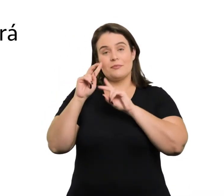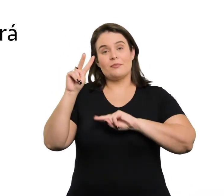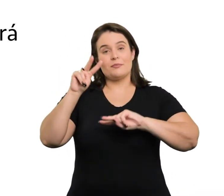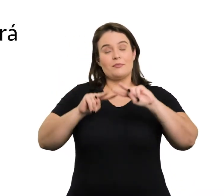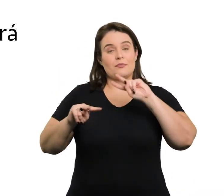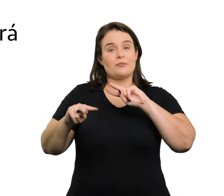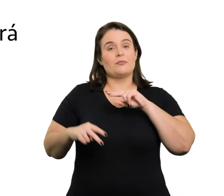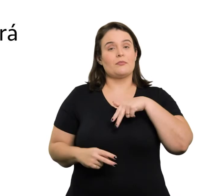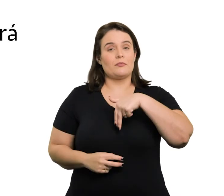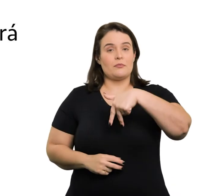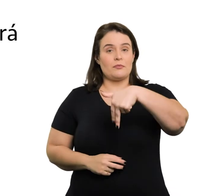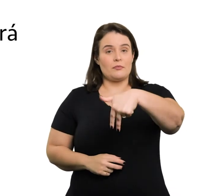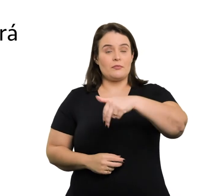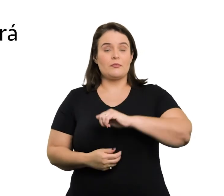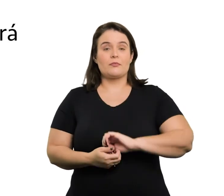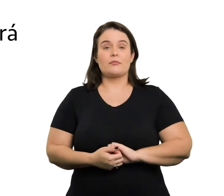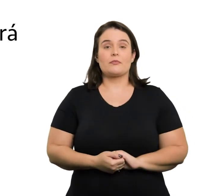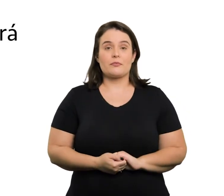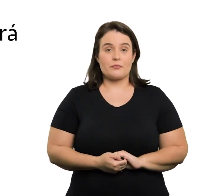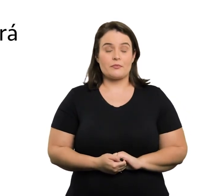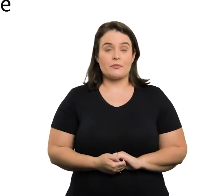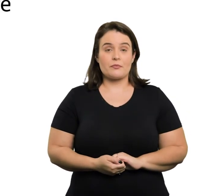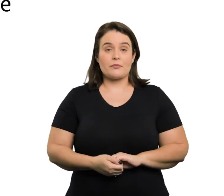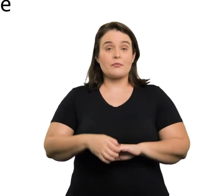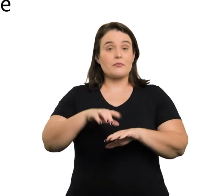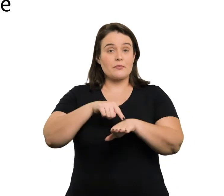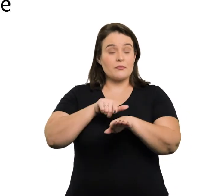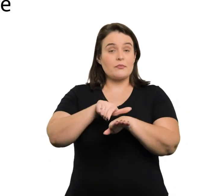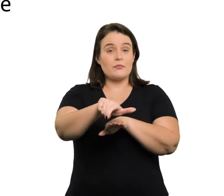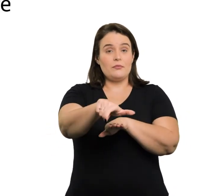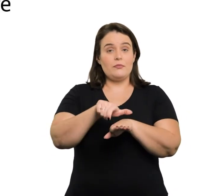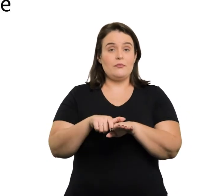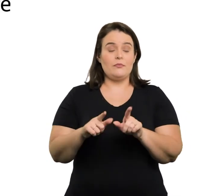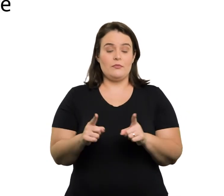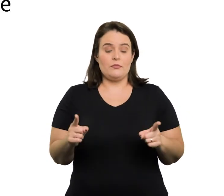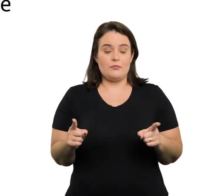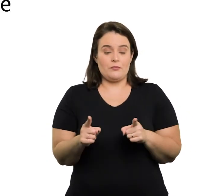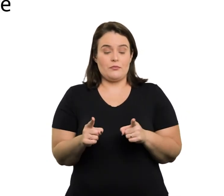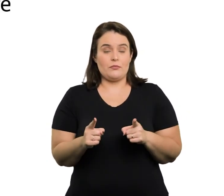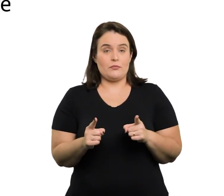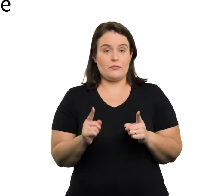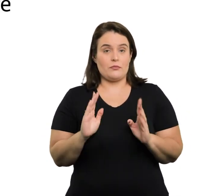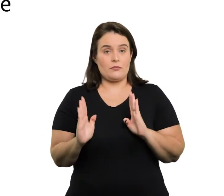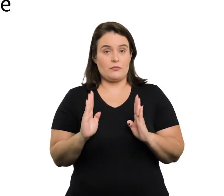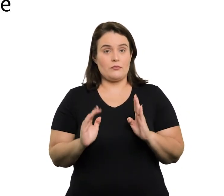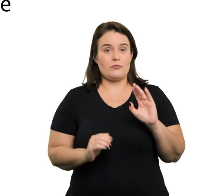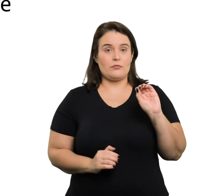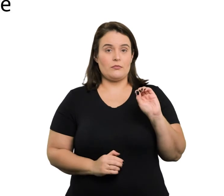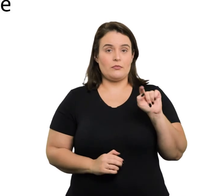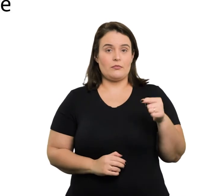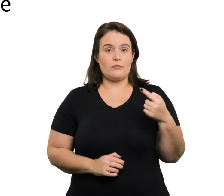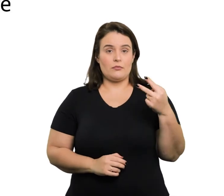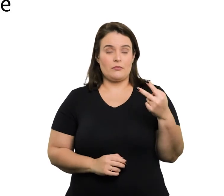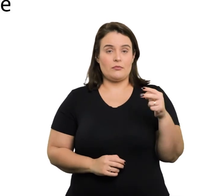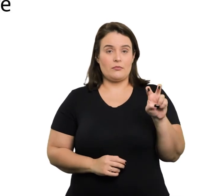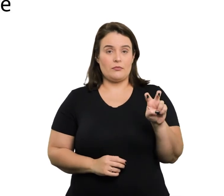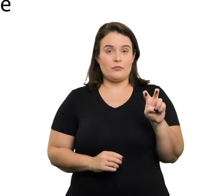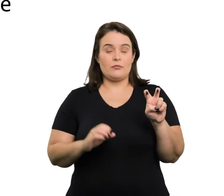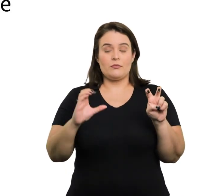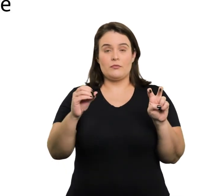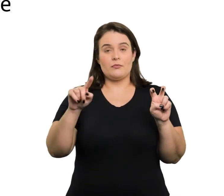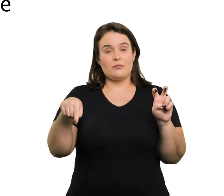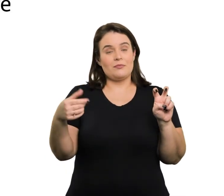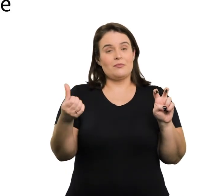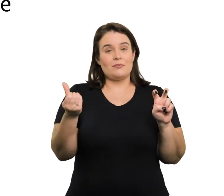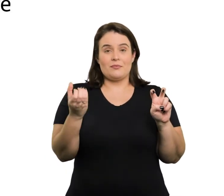as pessoas com deficiência visual em sua locomoção. Esta sinalização terá largura entre 0,25